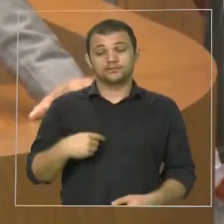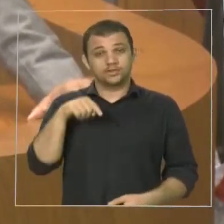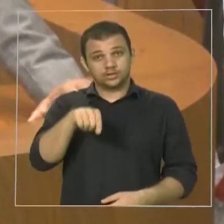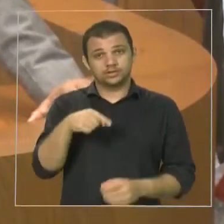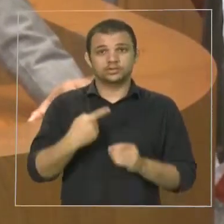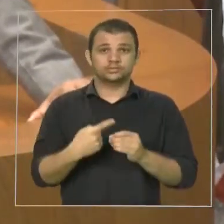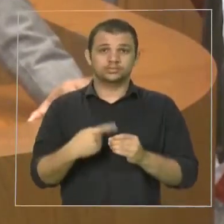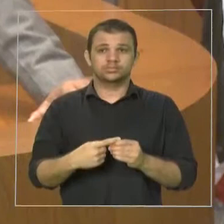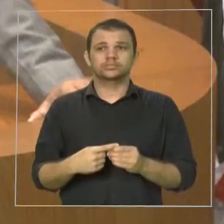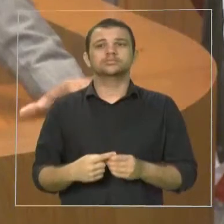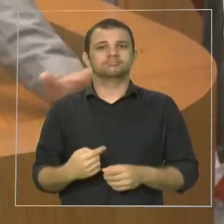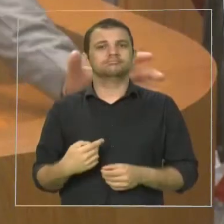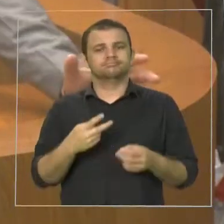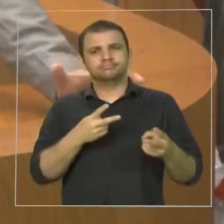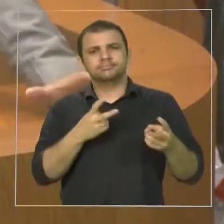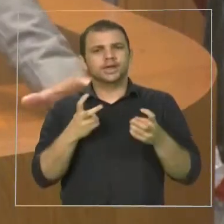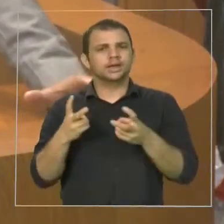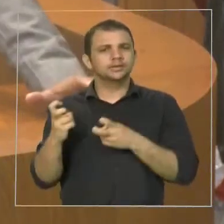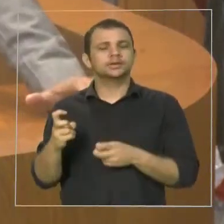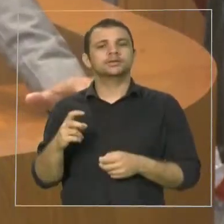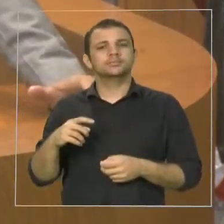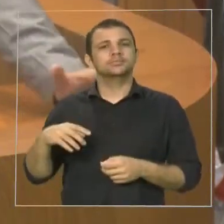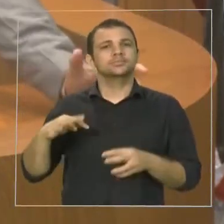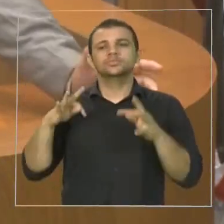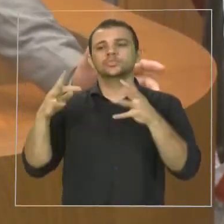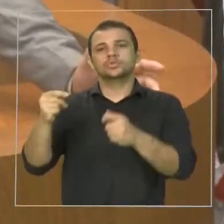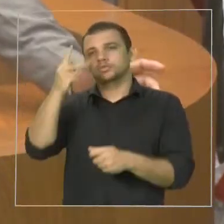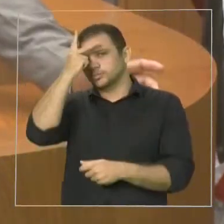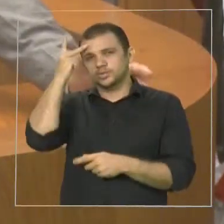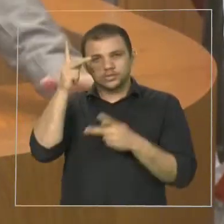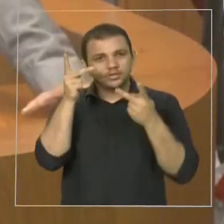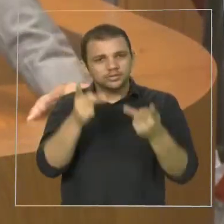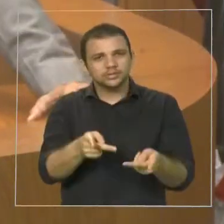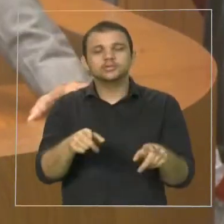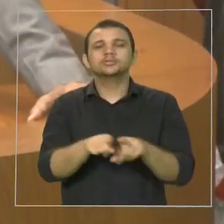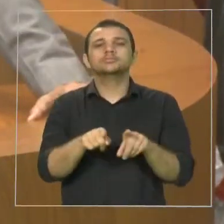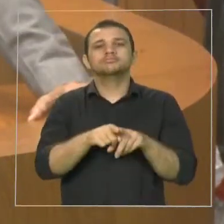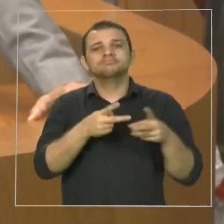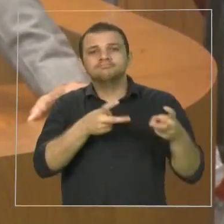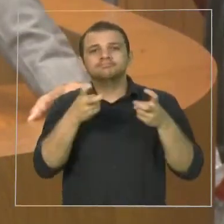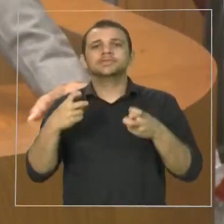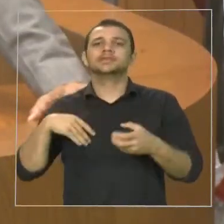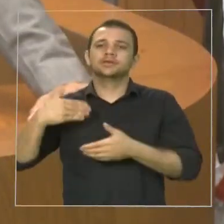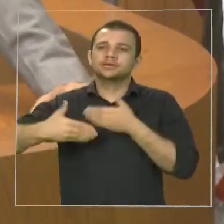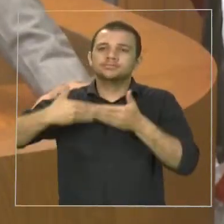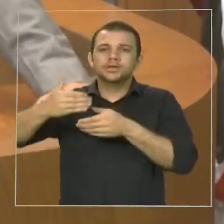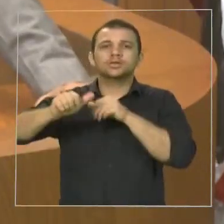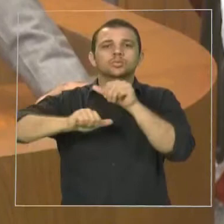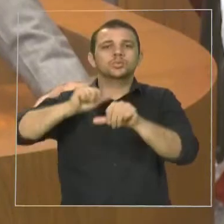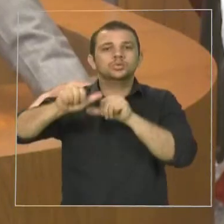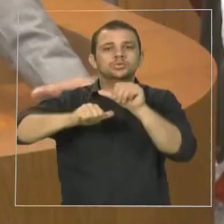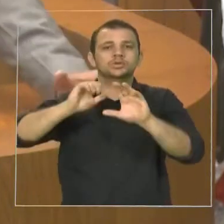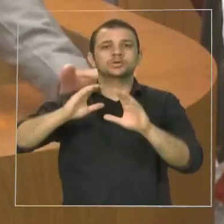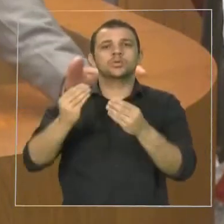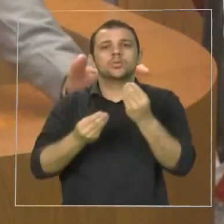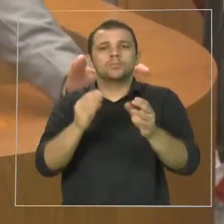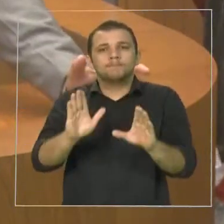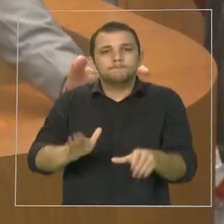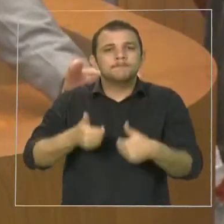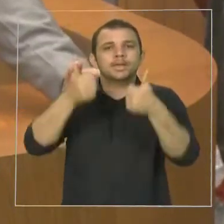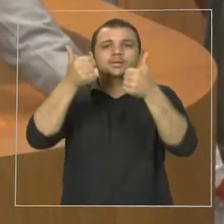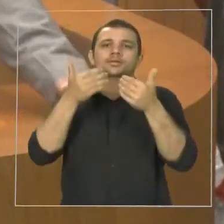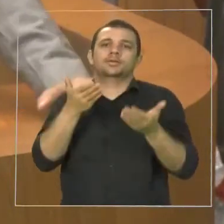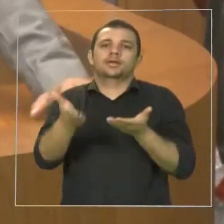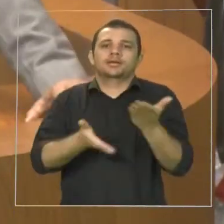Benedito, está vendo, e todos que visitam São Benedito, está vendo uma mudança gradativa na melhoria do atendimento de